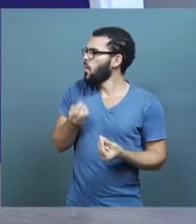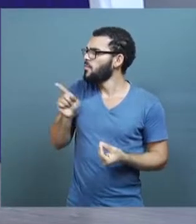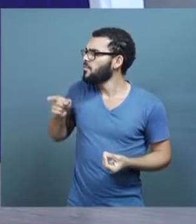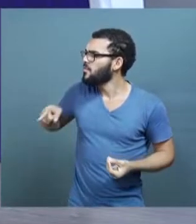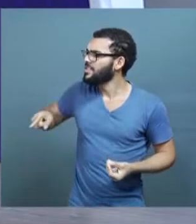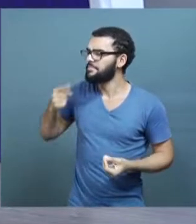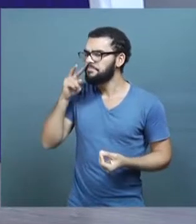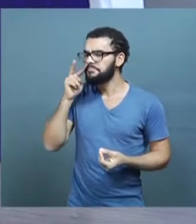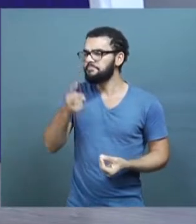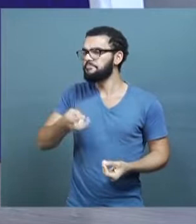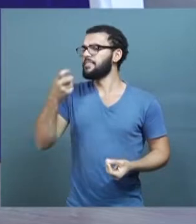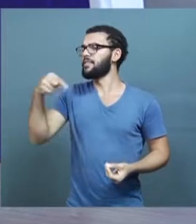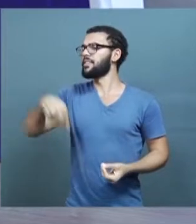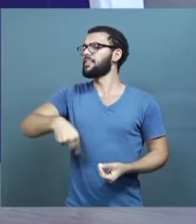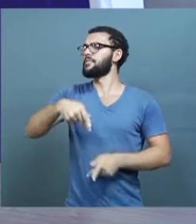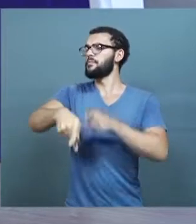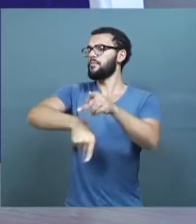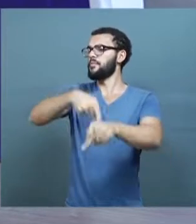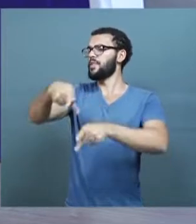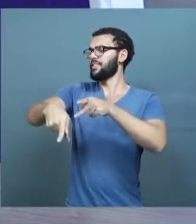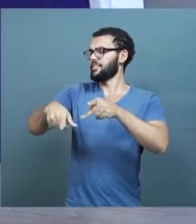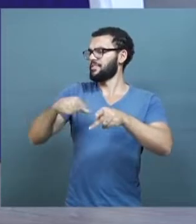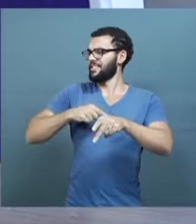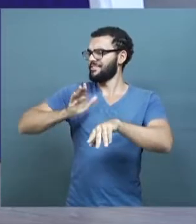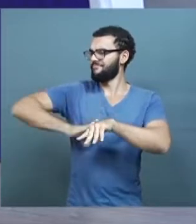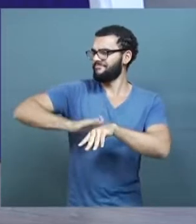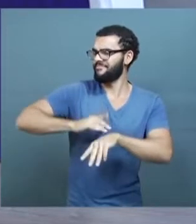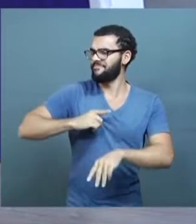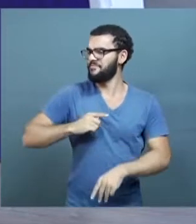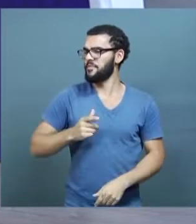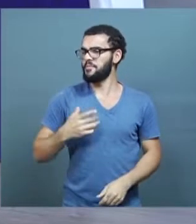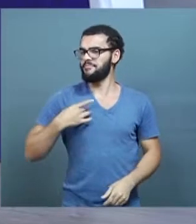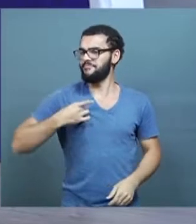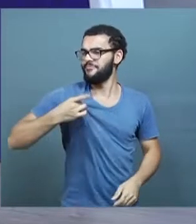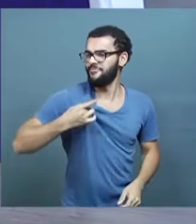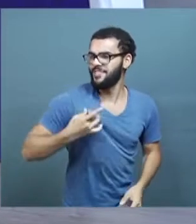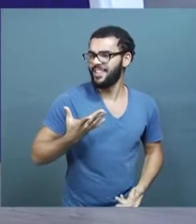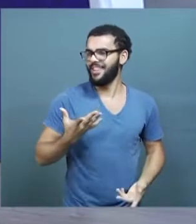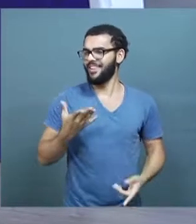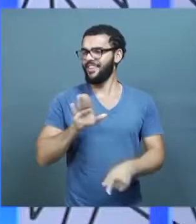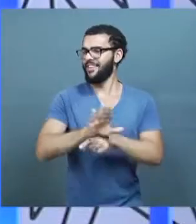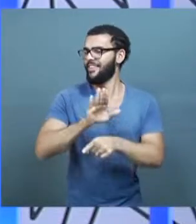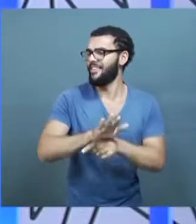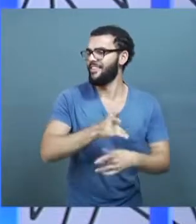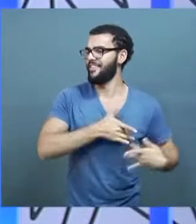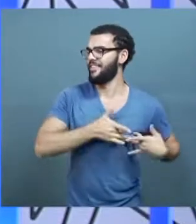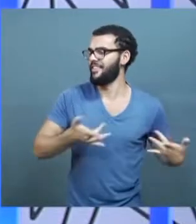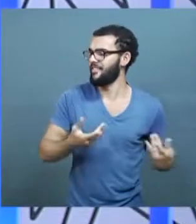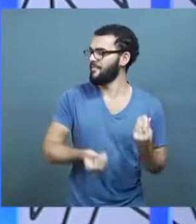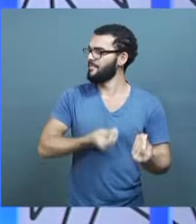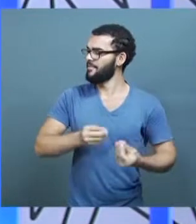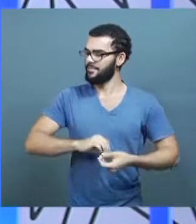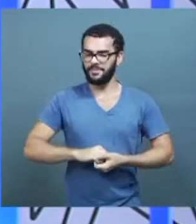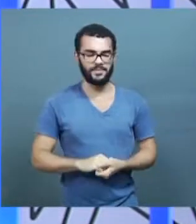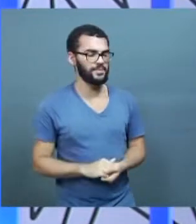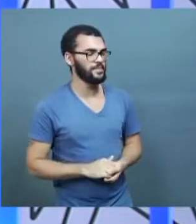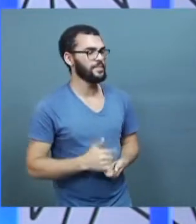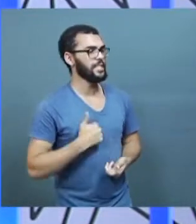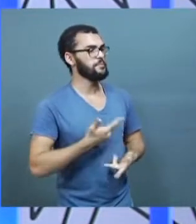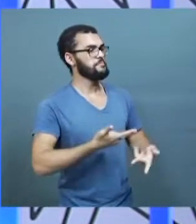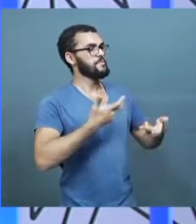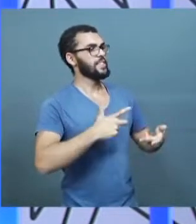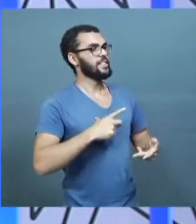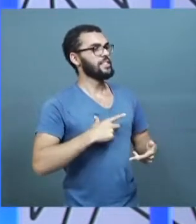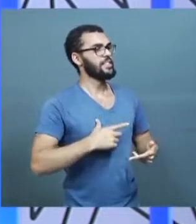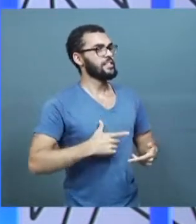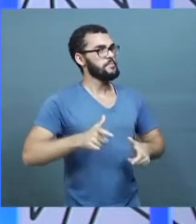aqui em Uberlândia, em ações solidárias, em trabalho voluntário? Bom, eu vejo que tem muito mais